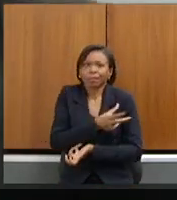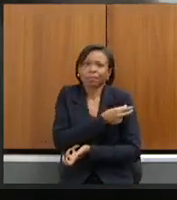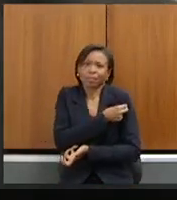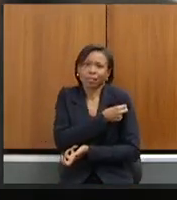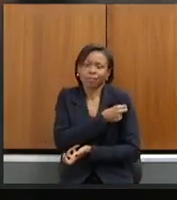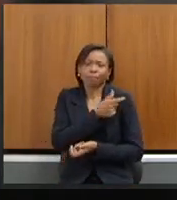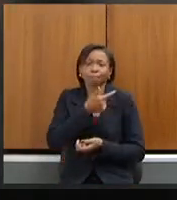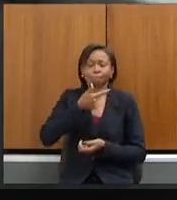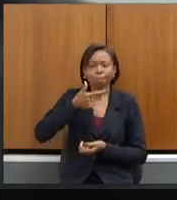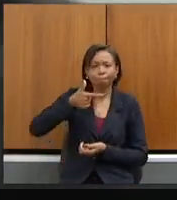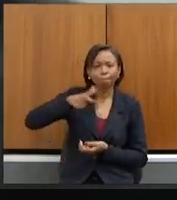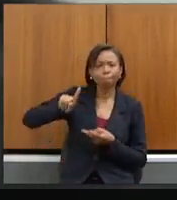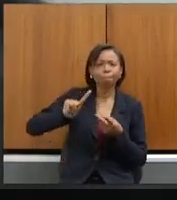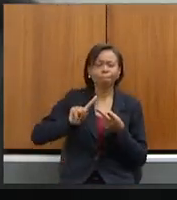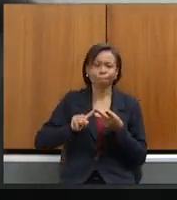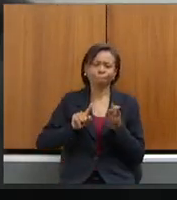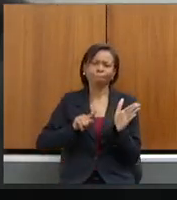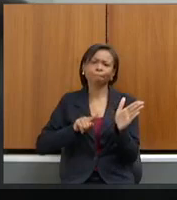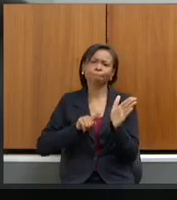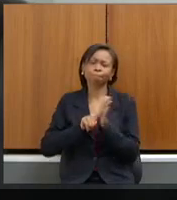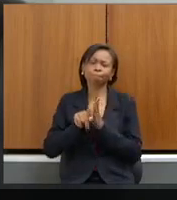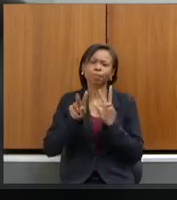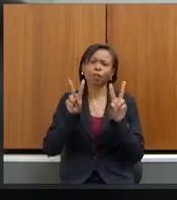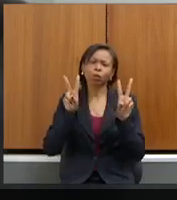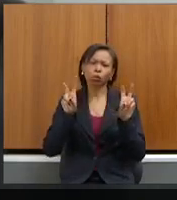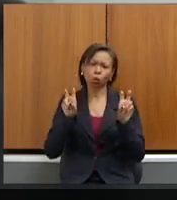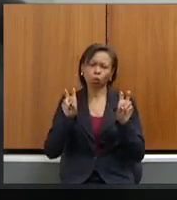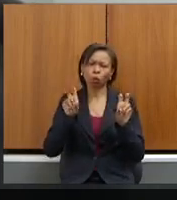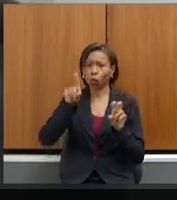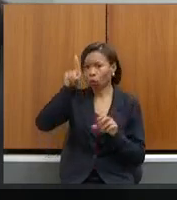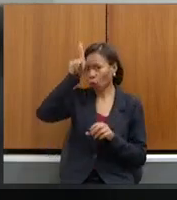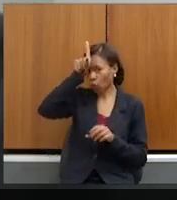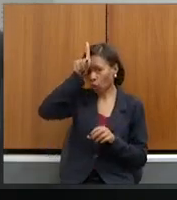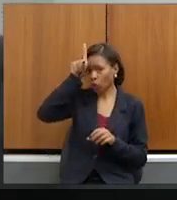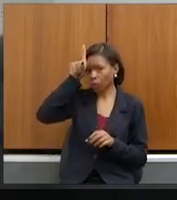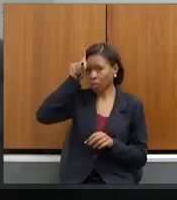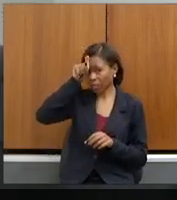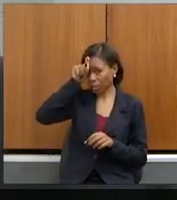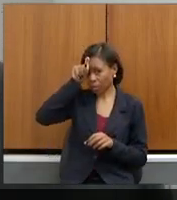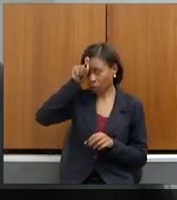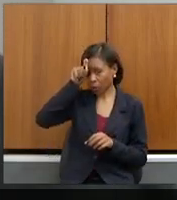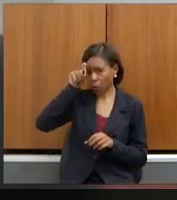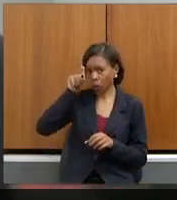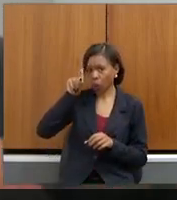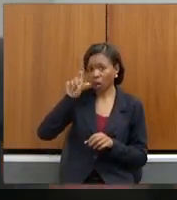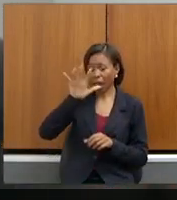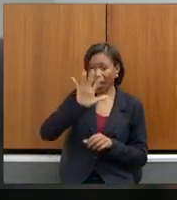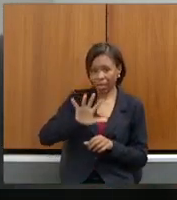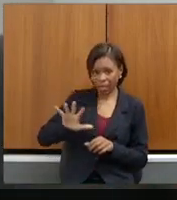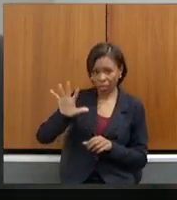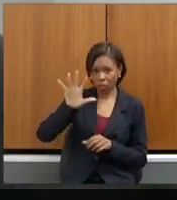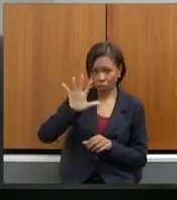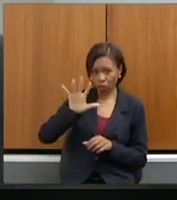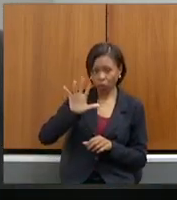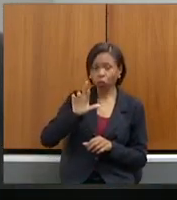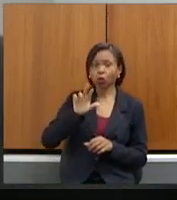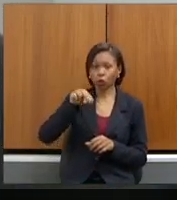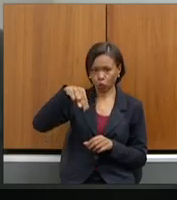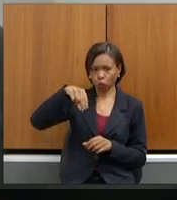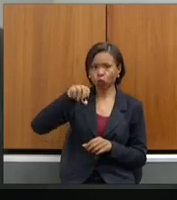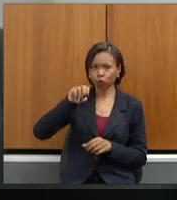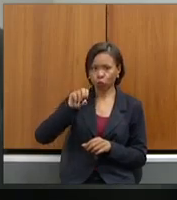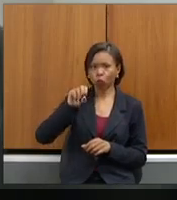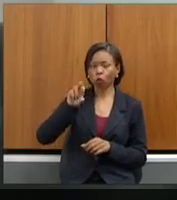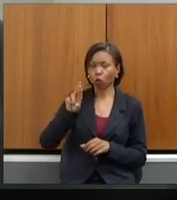outra questão Secretário é respeito do Hospital Regional do Noroeste as trazendo aí o noroeste com